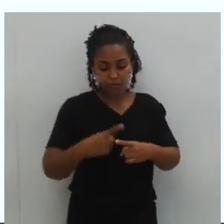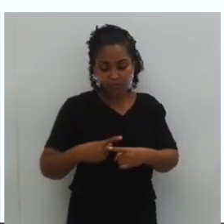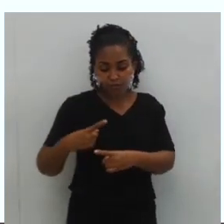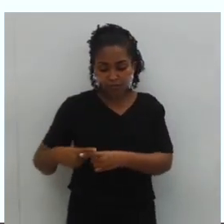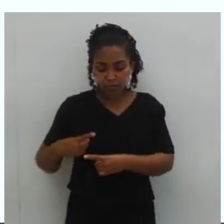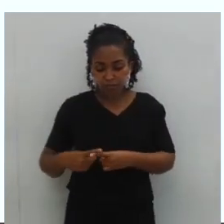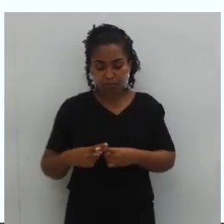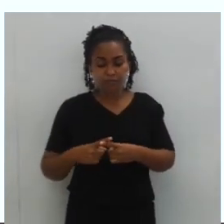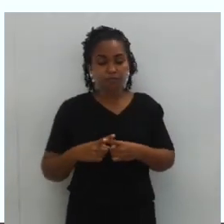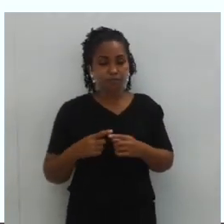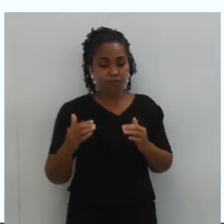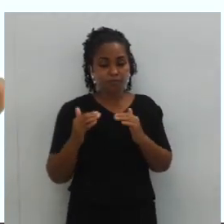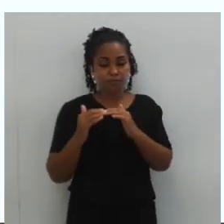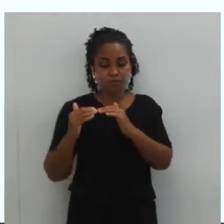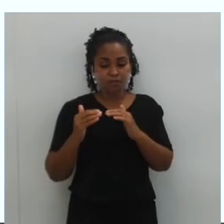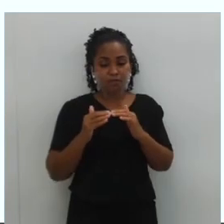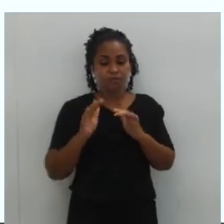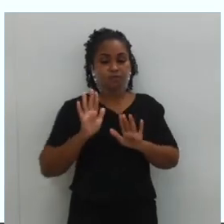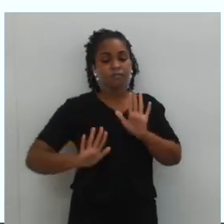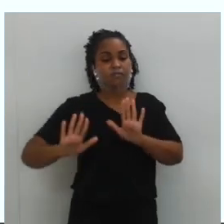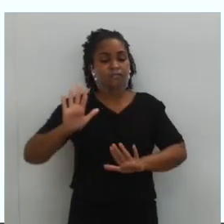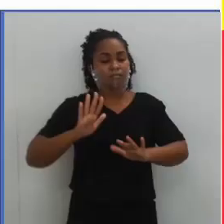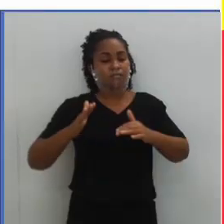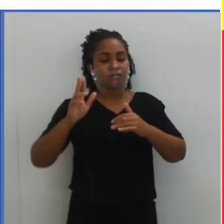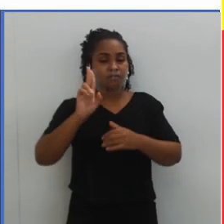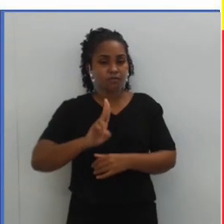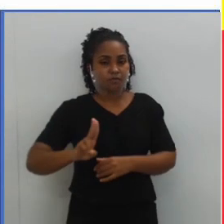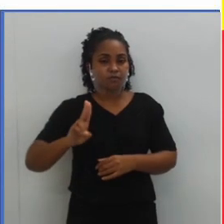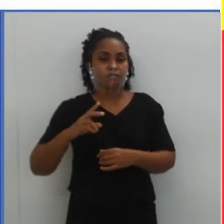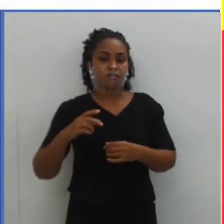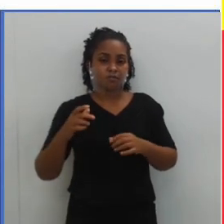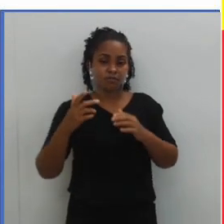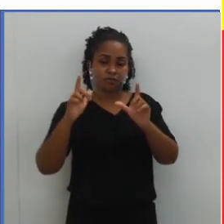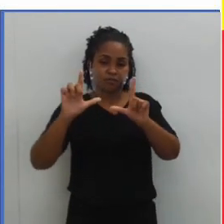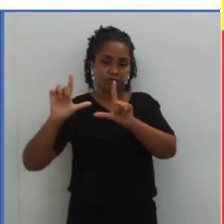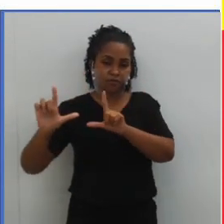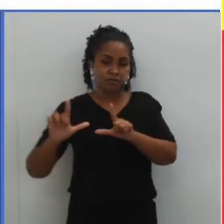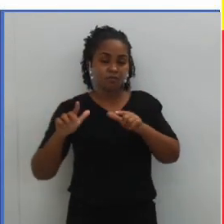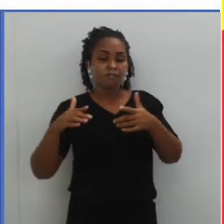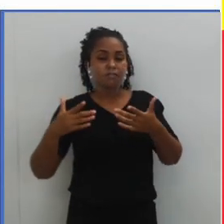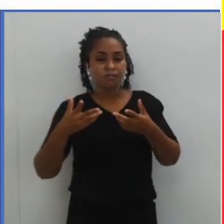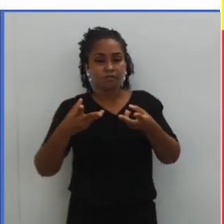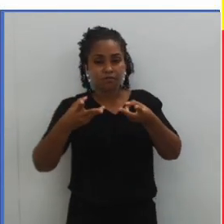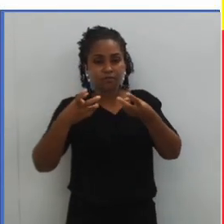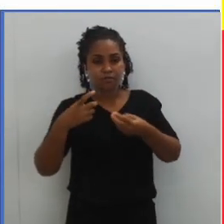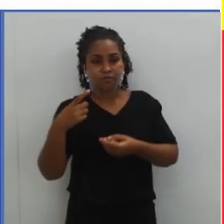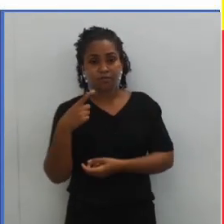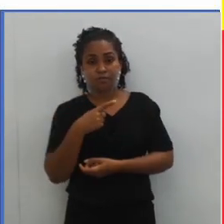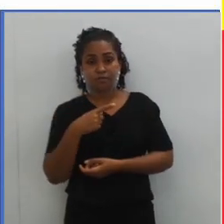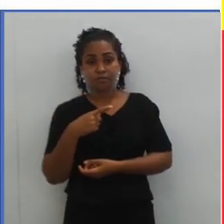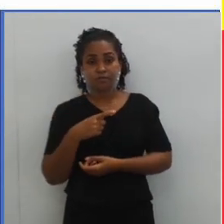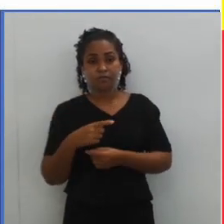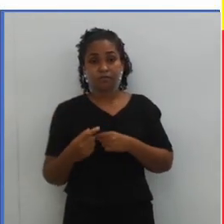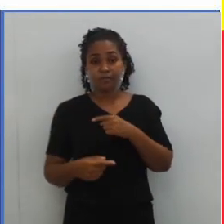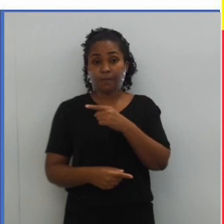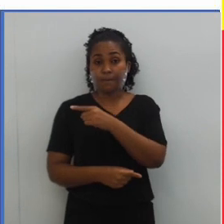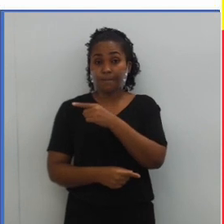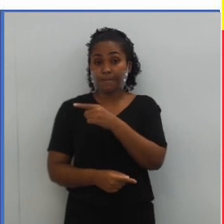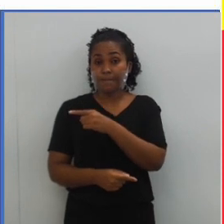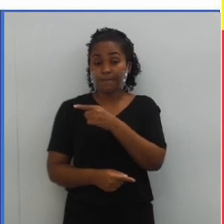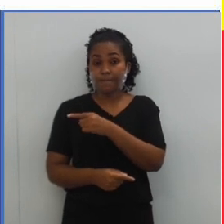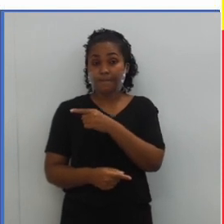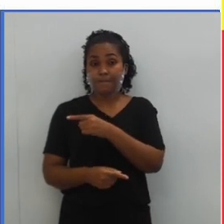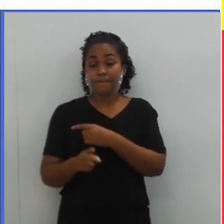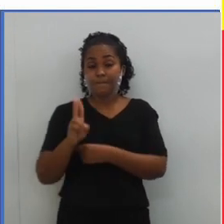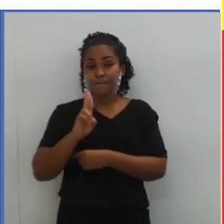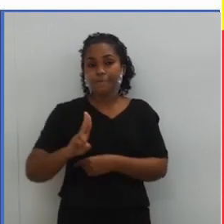cenários, né, do que vai ser usado em cena. Aí a gente está vendo uma cena, a imagem de uma